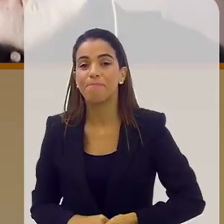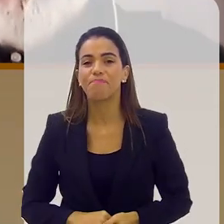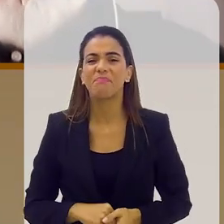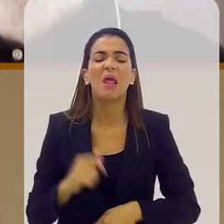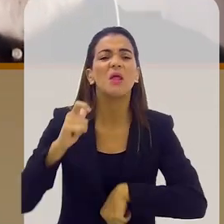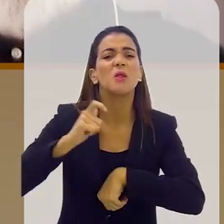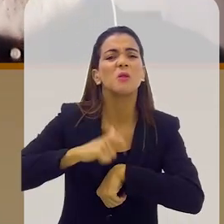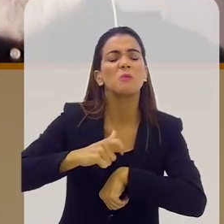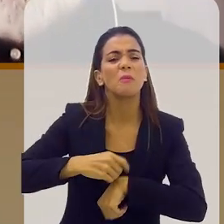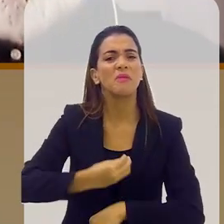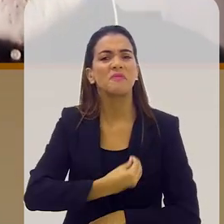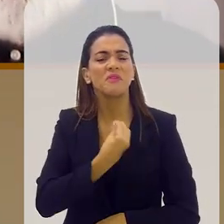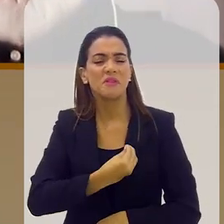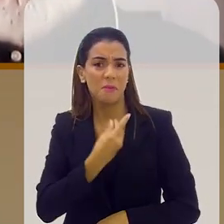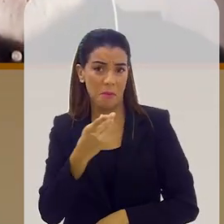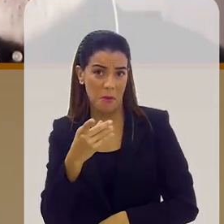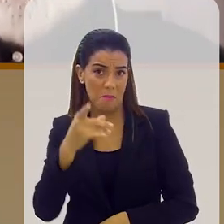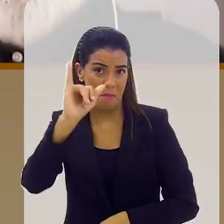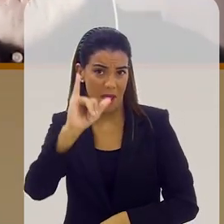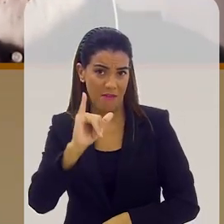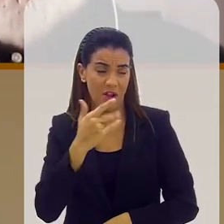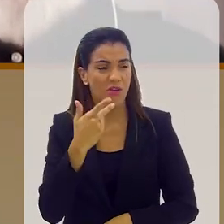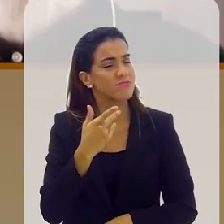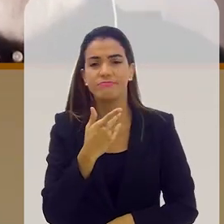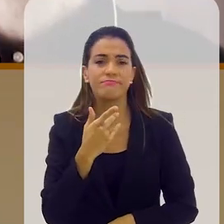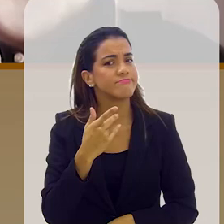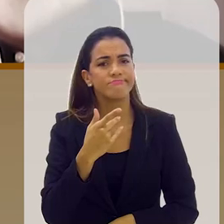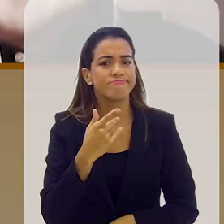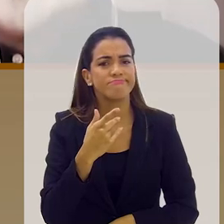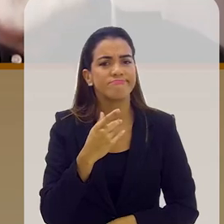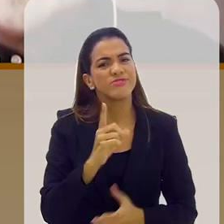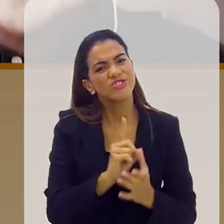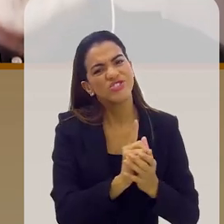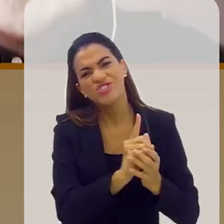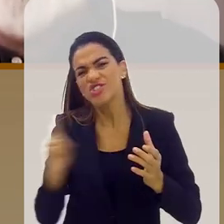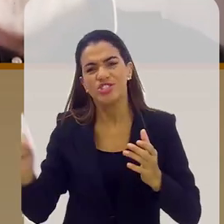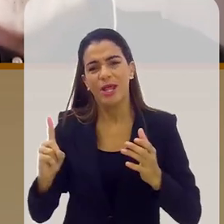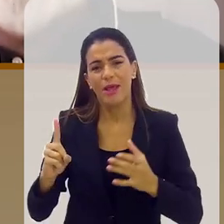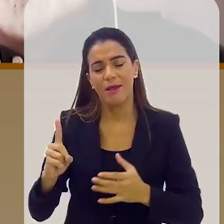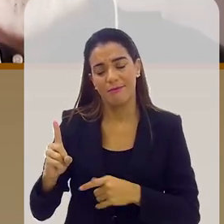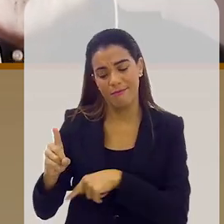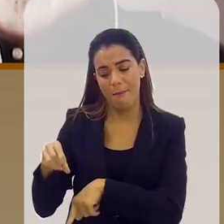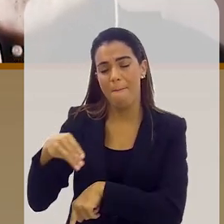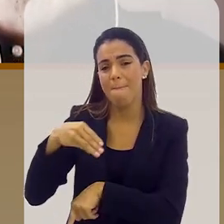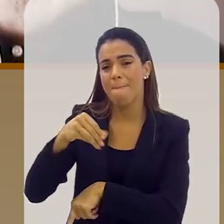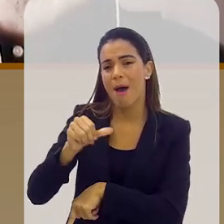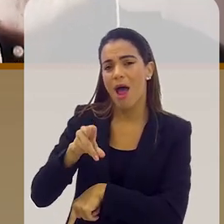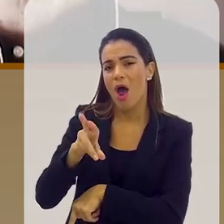determinado momento, meu pai achou por bem, olha, vamos tirar o Mauro aqui desse ambiente